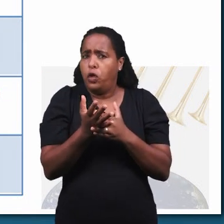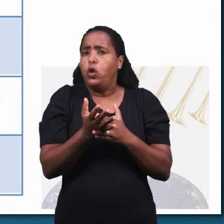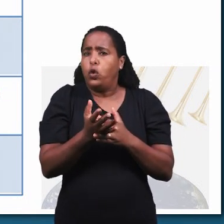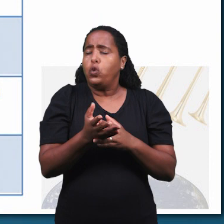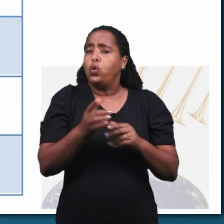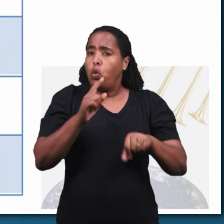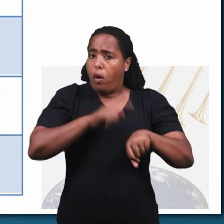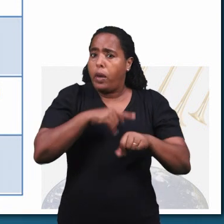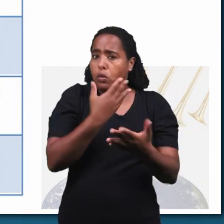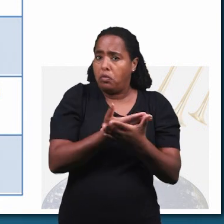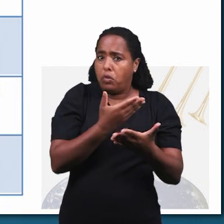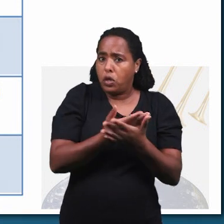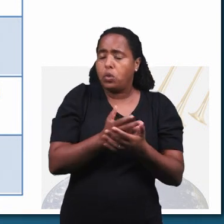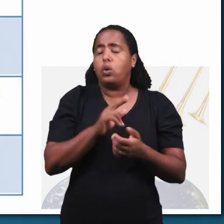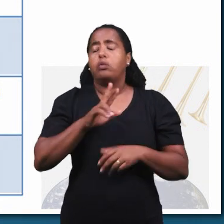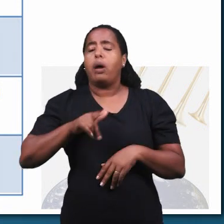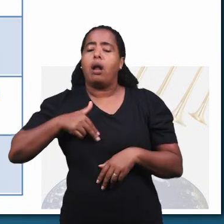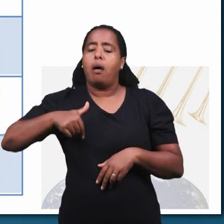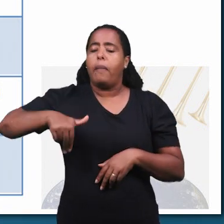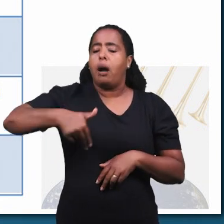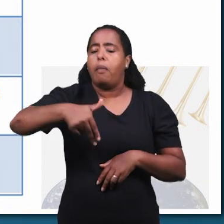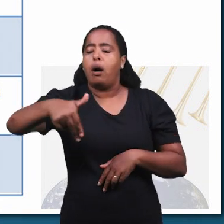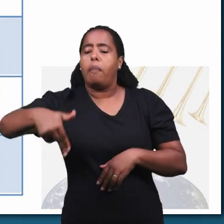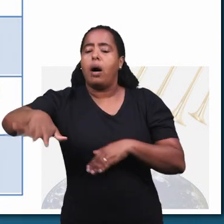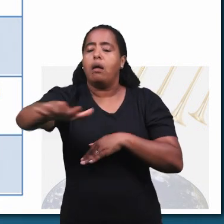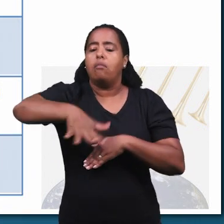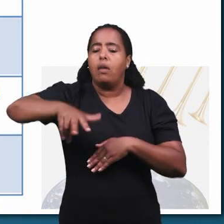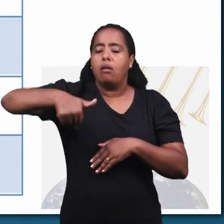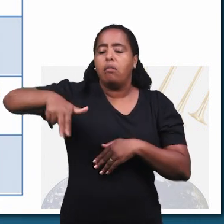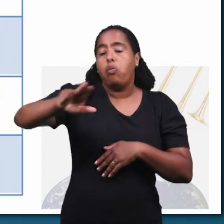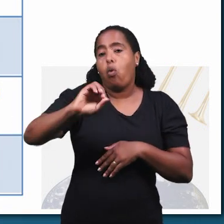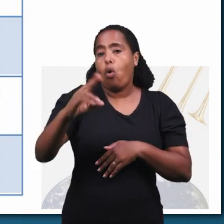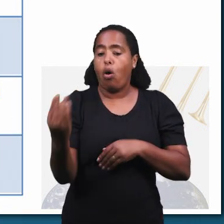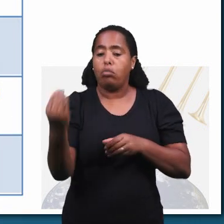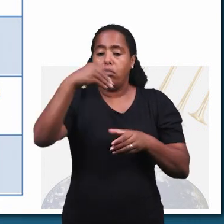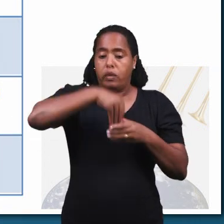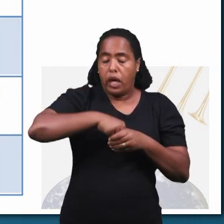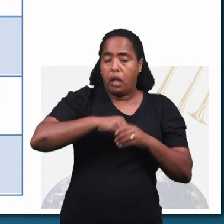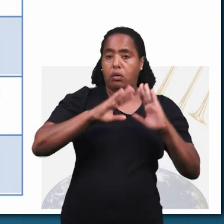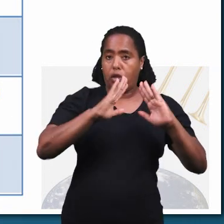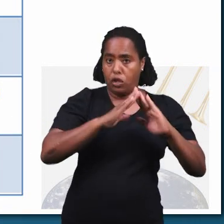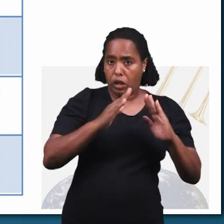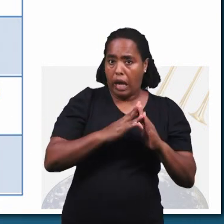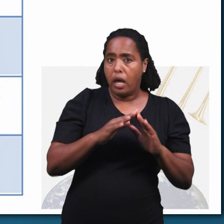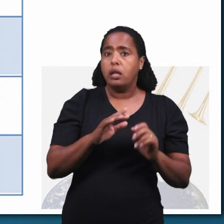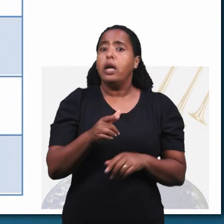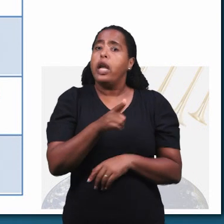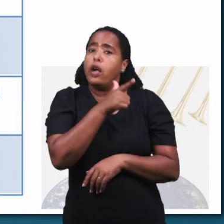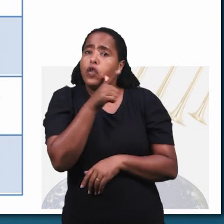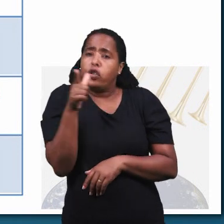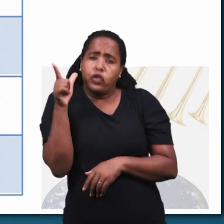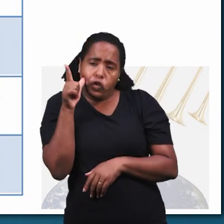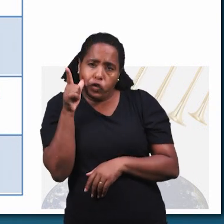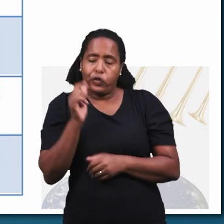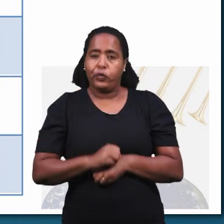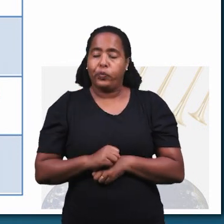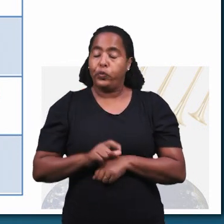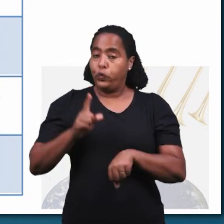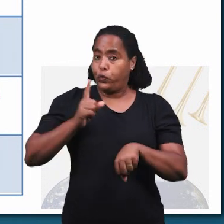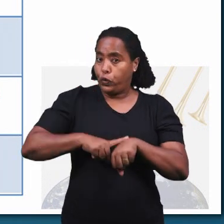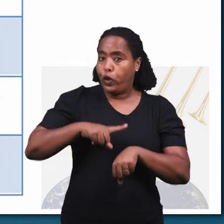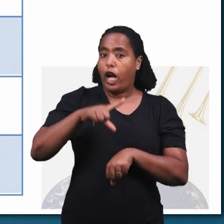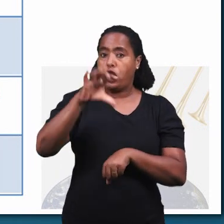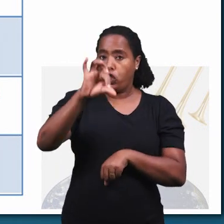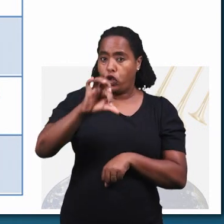estudo para que eles possam dar uma caminhada no quintal ou dentro de casa, fazer um lanche. E às